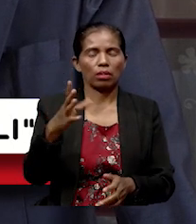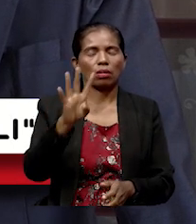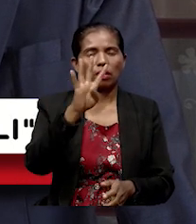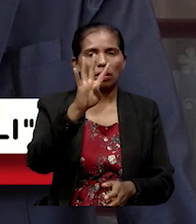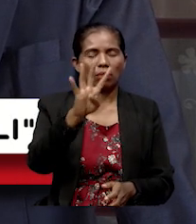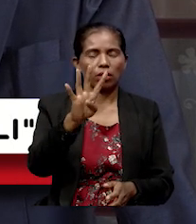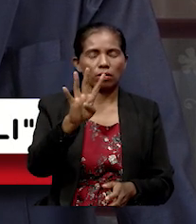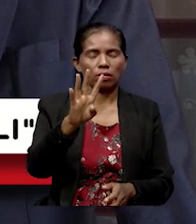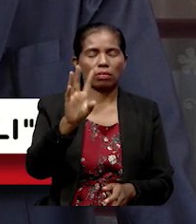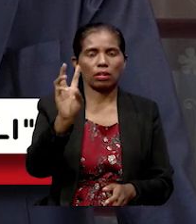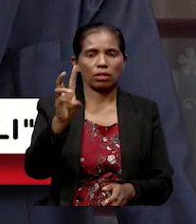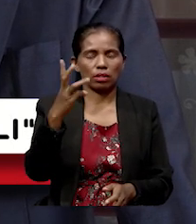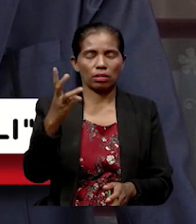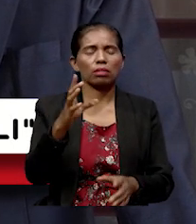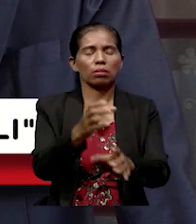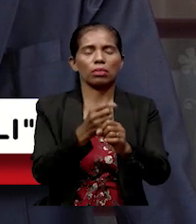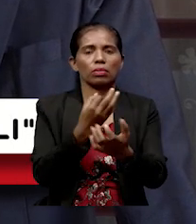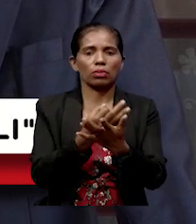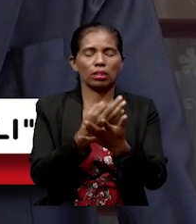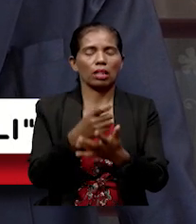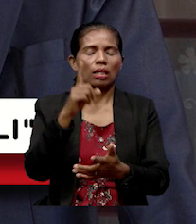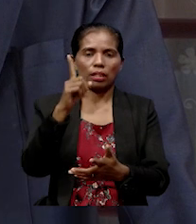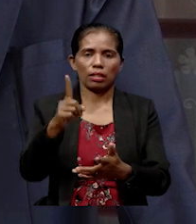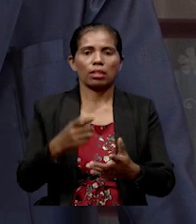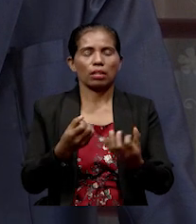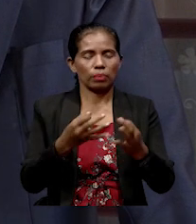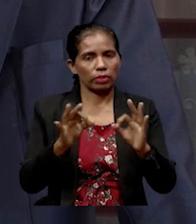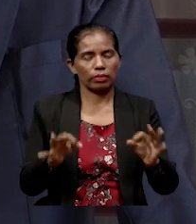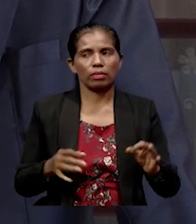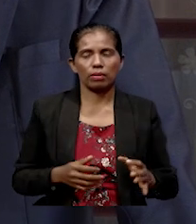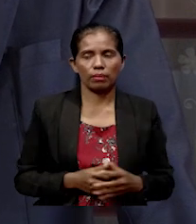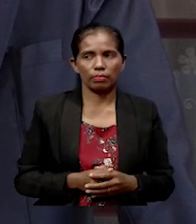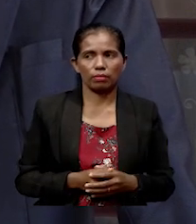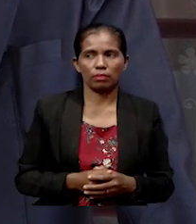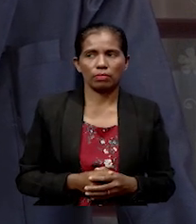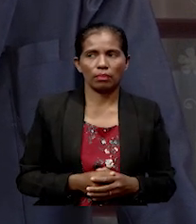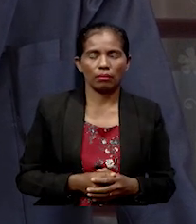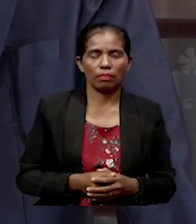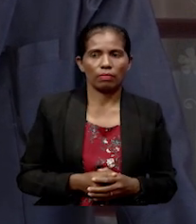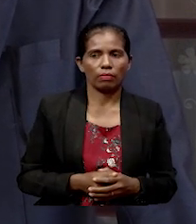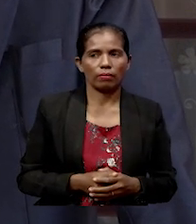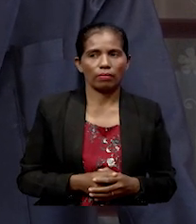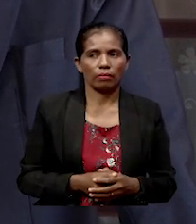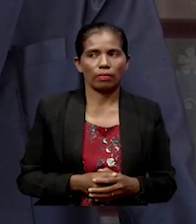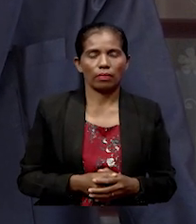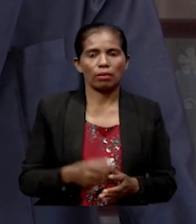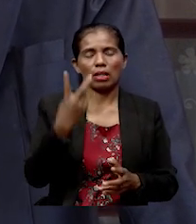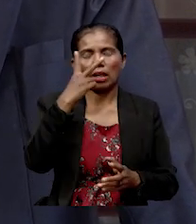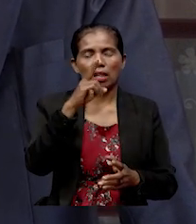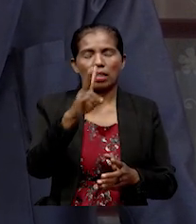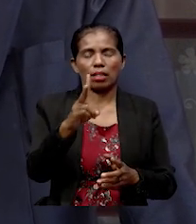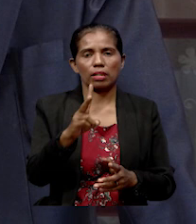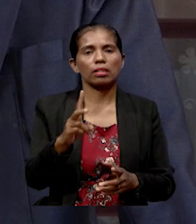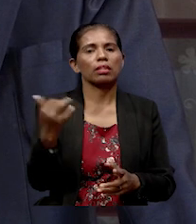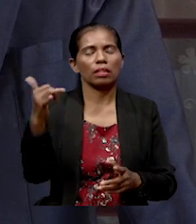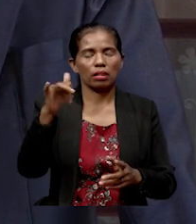nebe simo deito o sandalaida, ou imun maran ela, hodi até que ela vai ser nebe